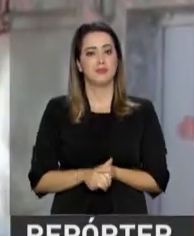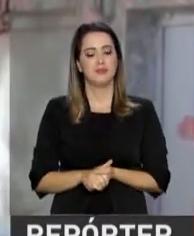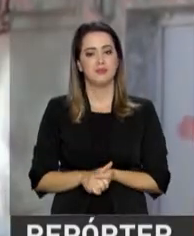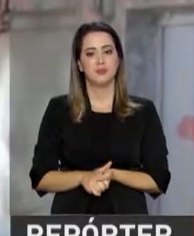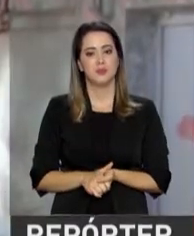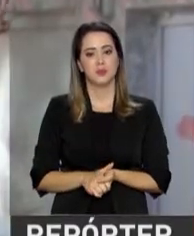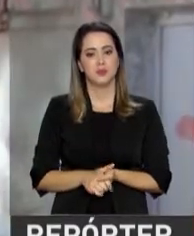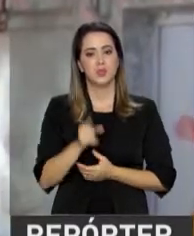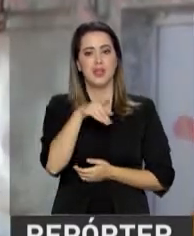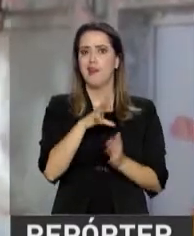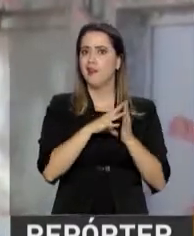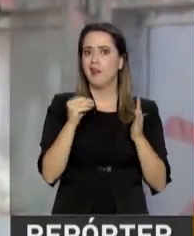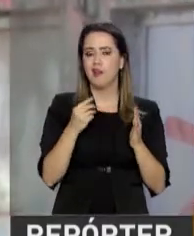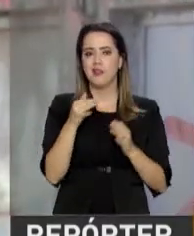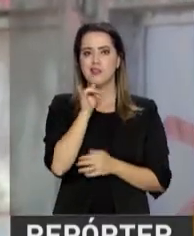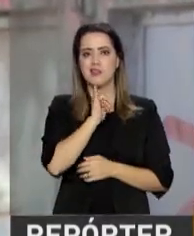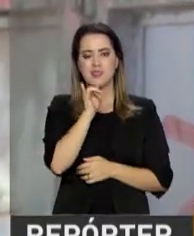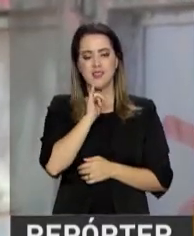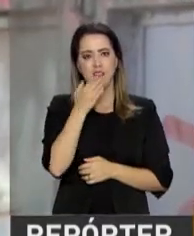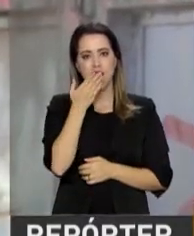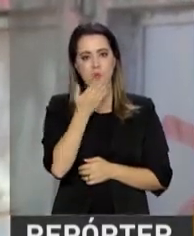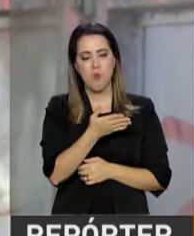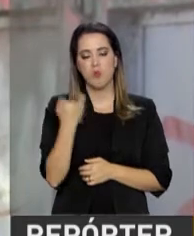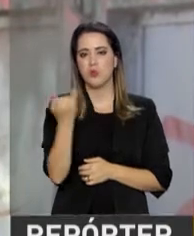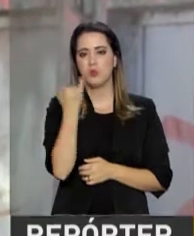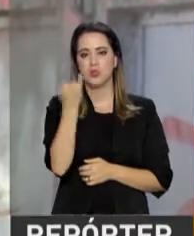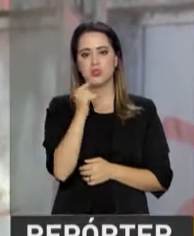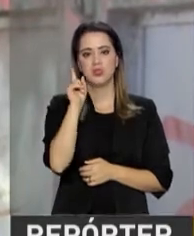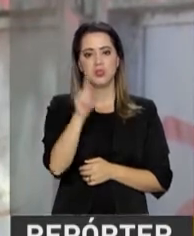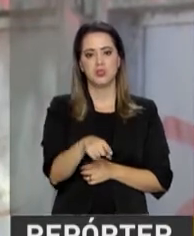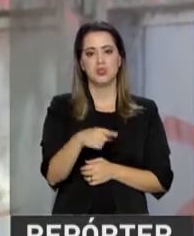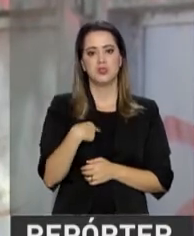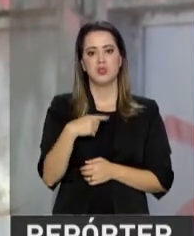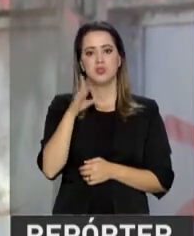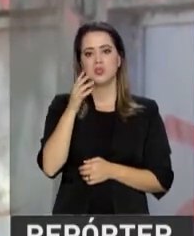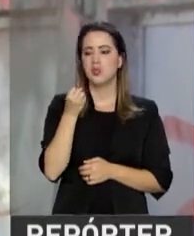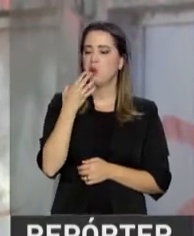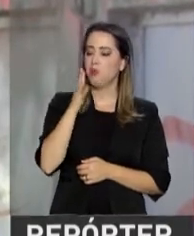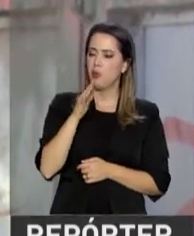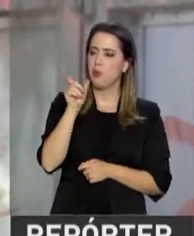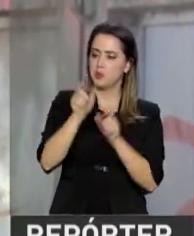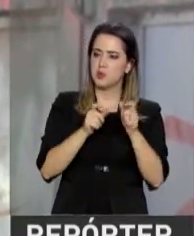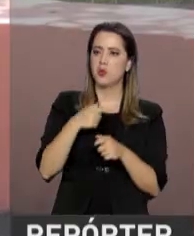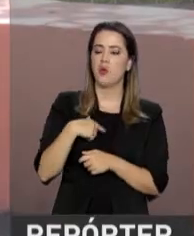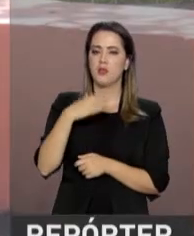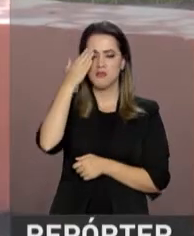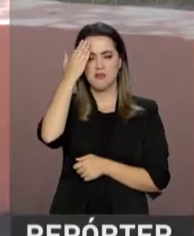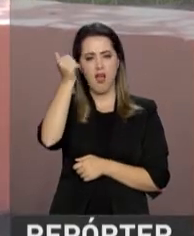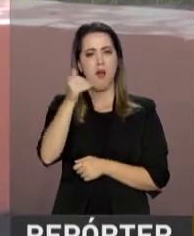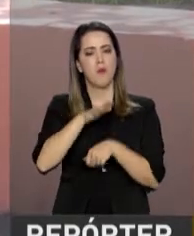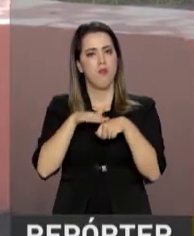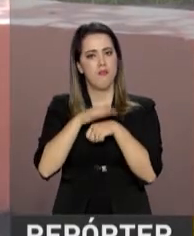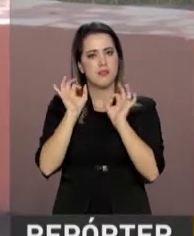um exemplo os alunos diego é o cara gentil mas também sabe da bronca e foi assim